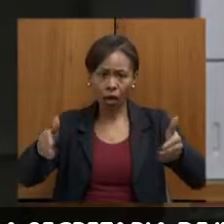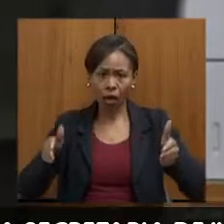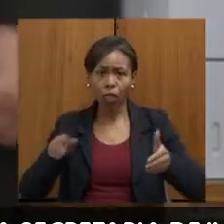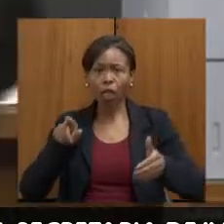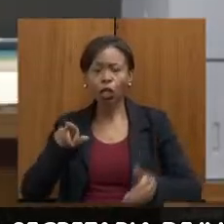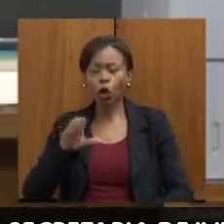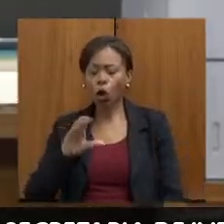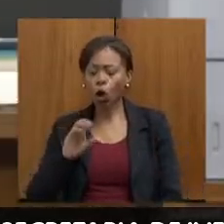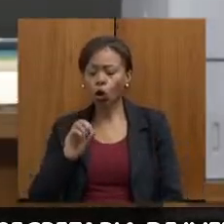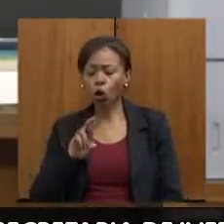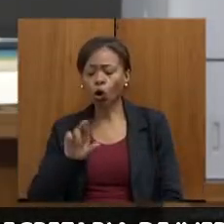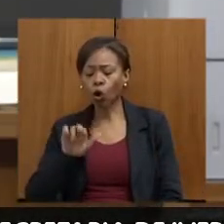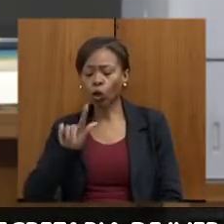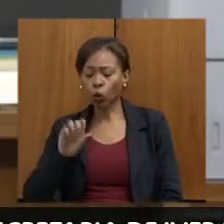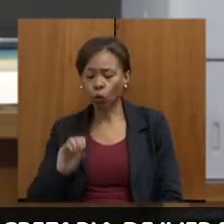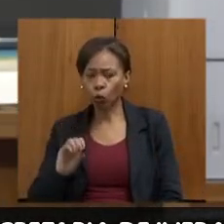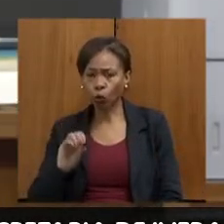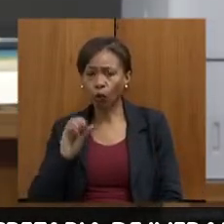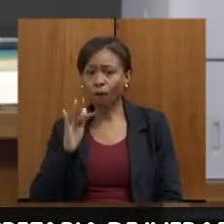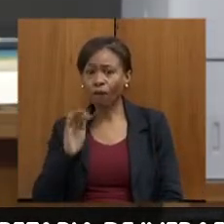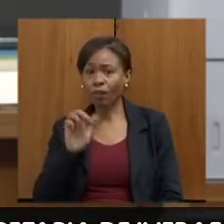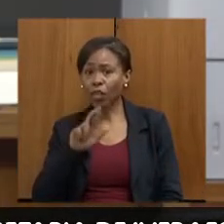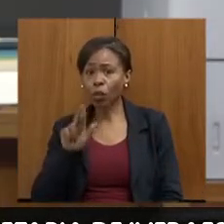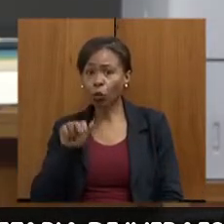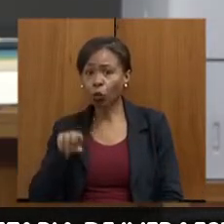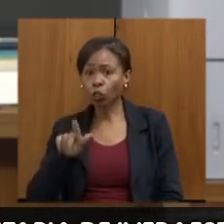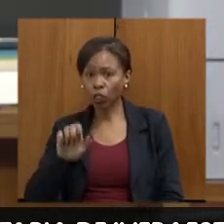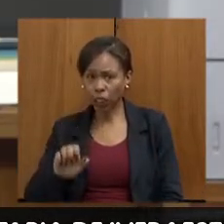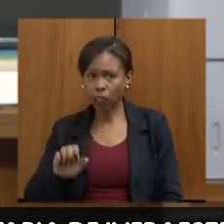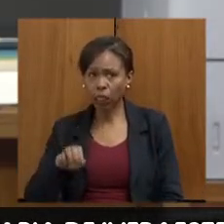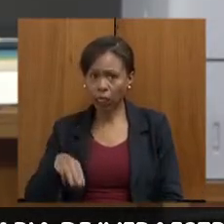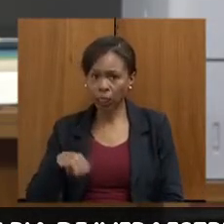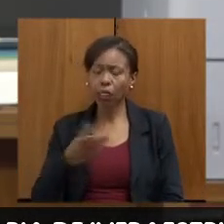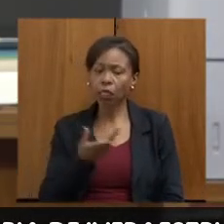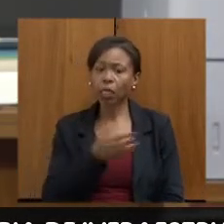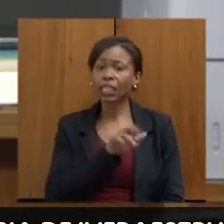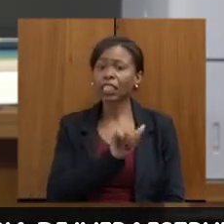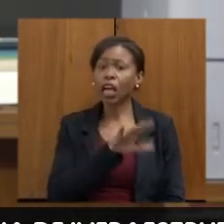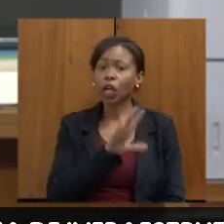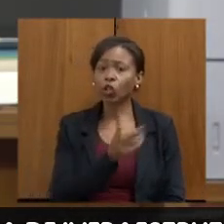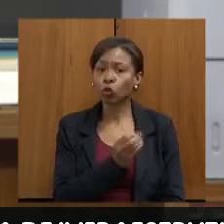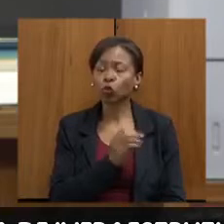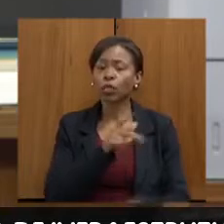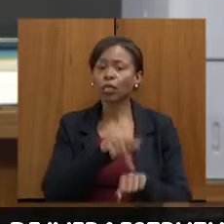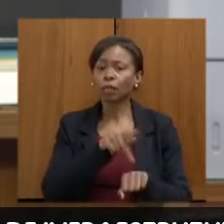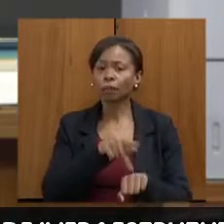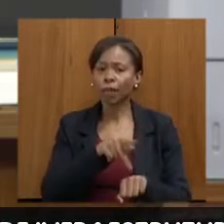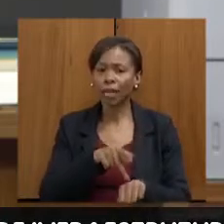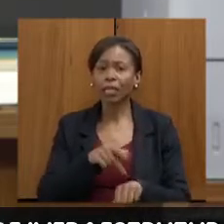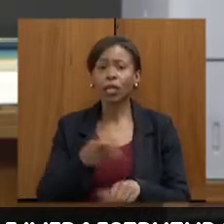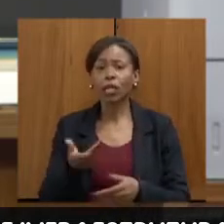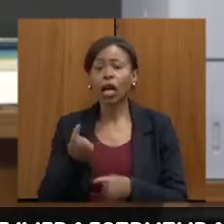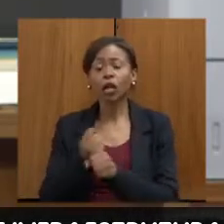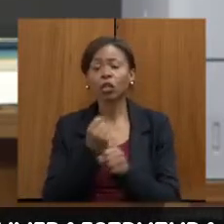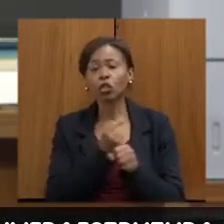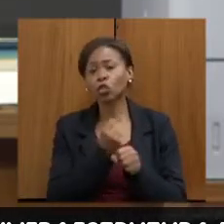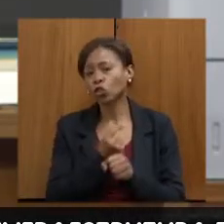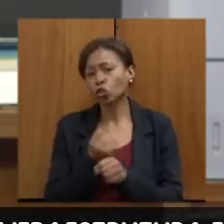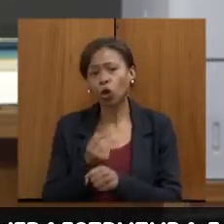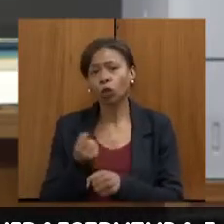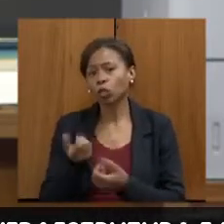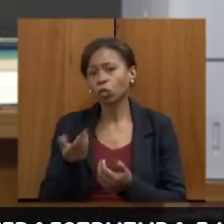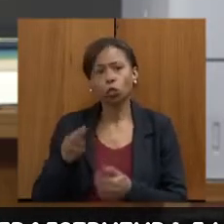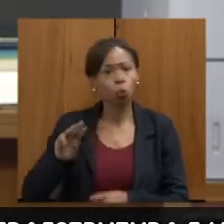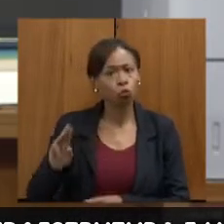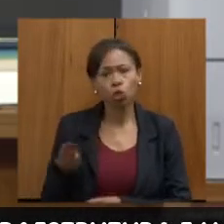das Pedras onde as obras terão valor de 298 milhões cento e 188 serão diretamente repassada à prefeitura E o